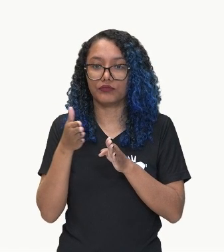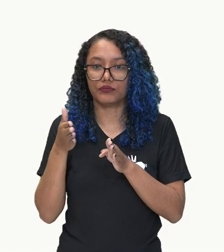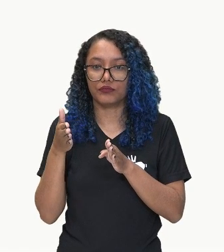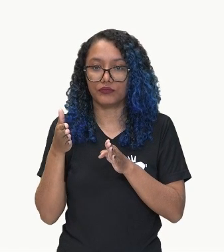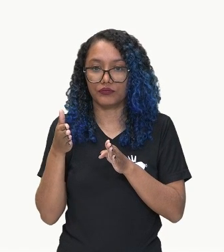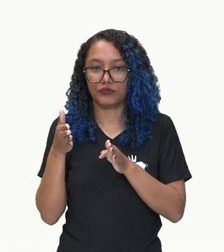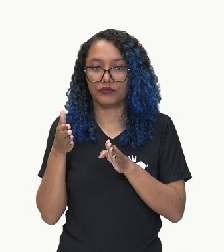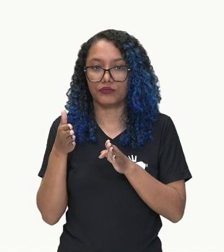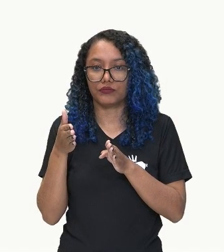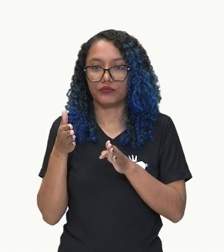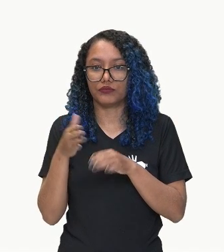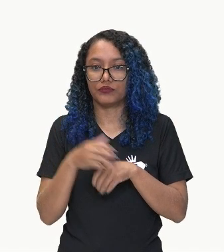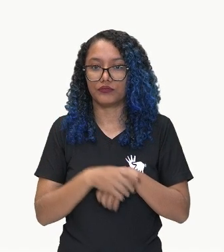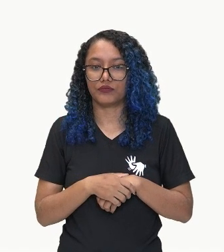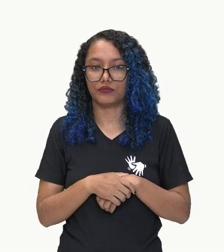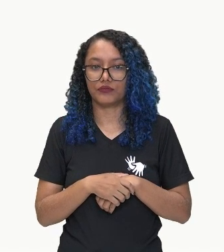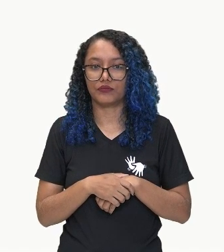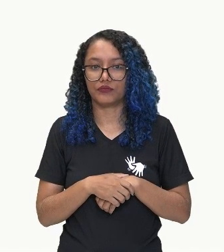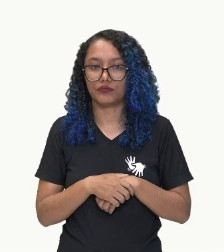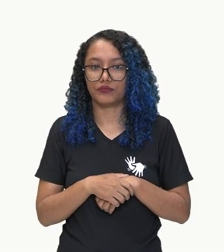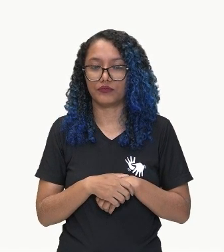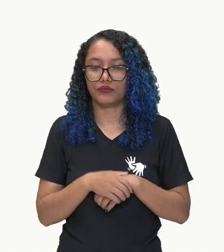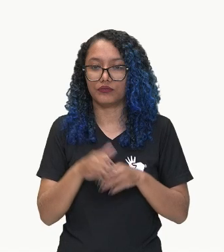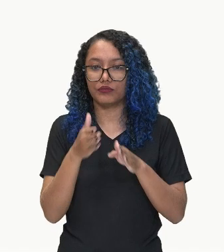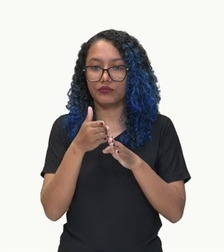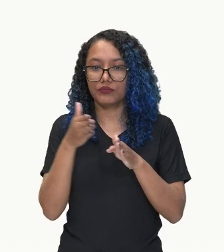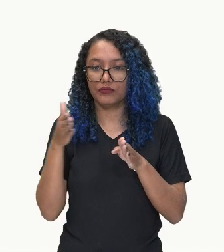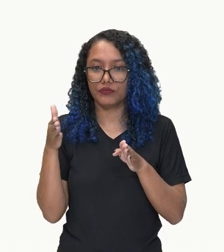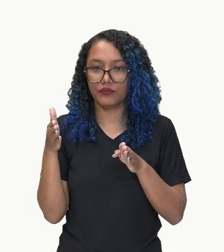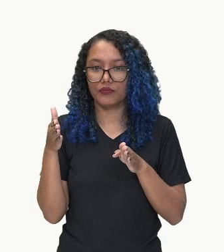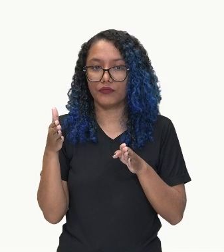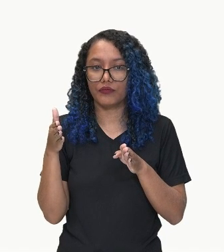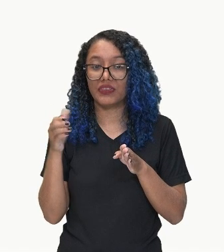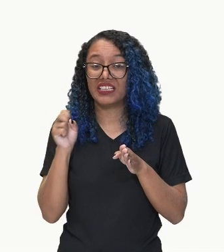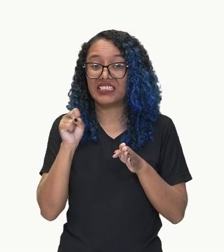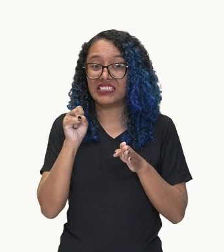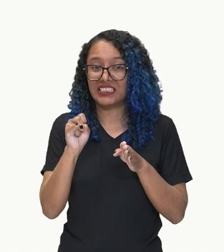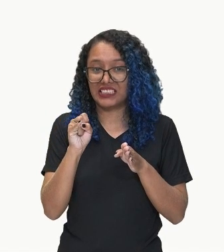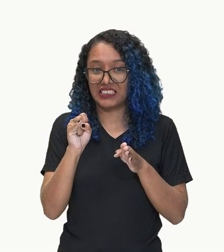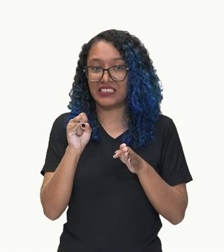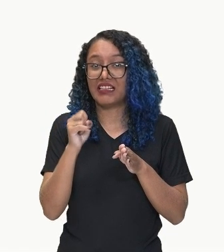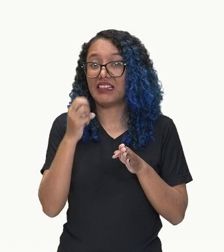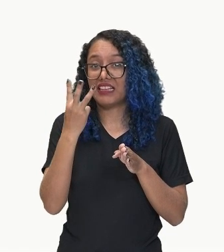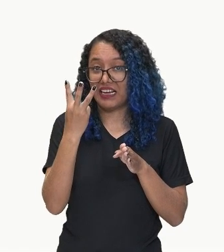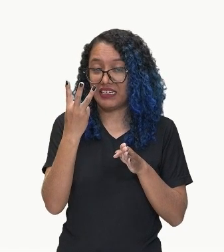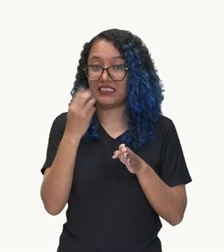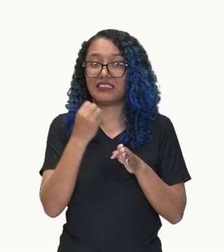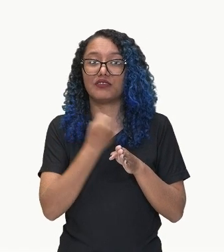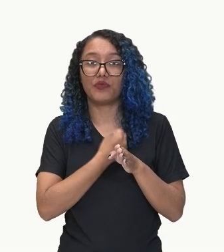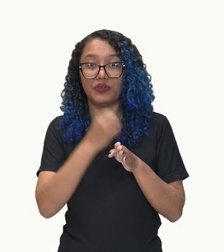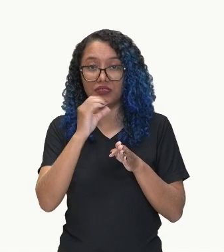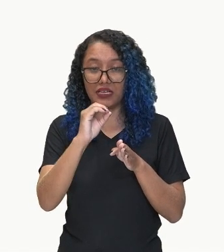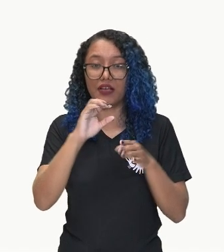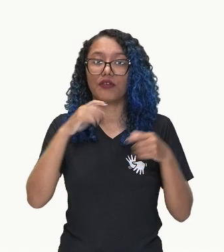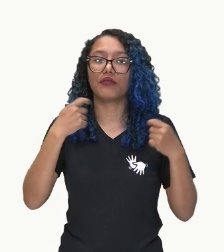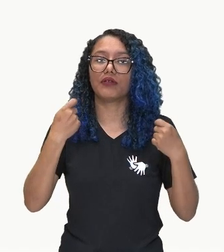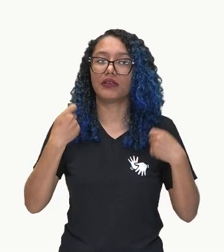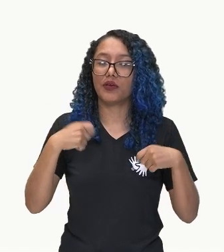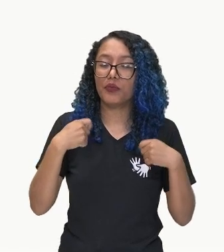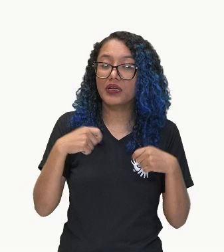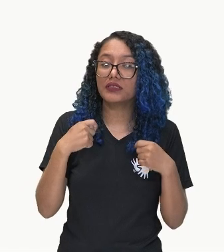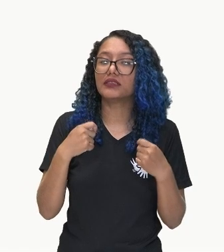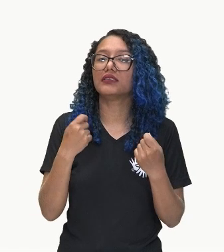contagem. Nós temos 3 zeros, então nós teremos aí 3 casas decimais, 3 números